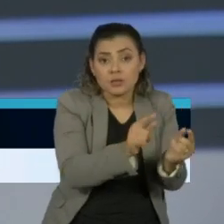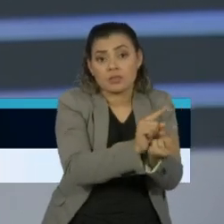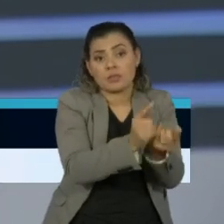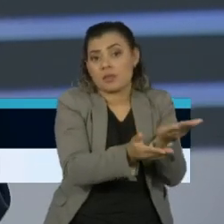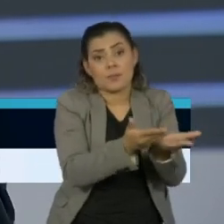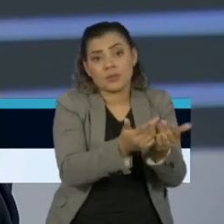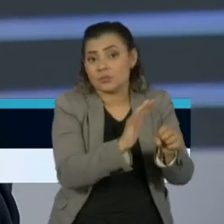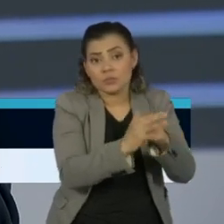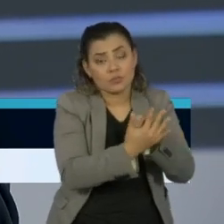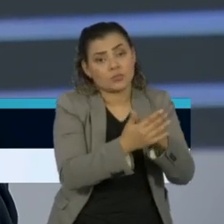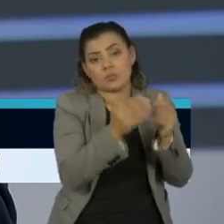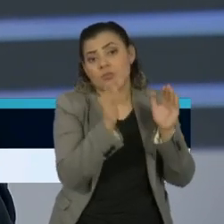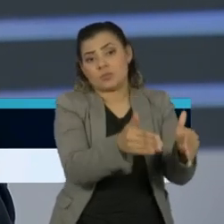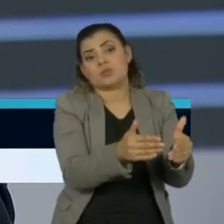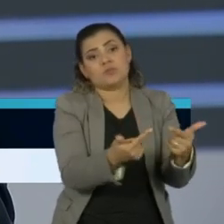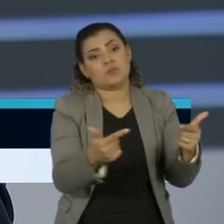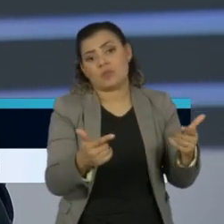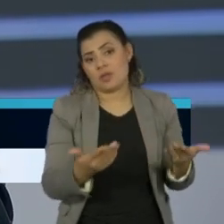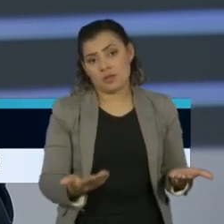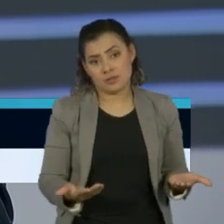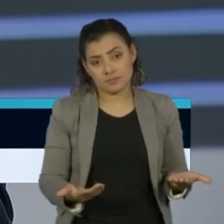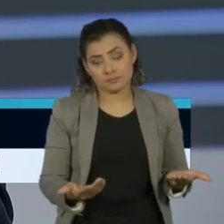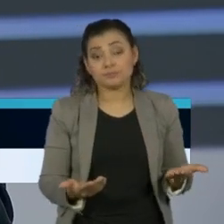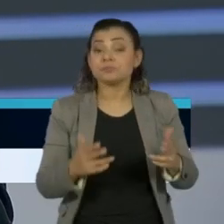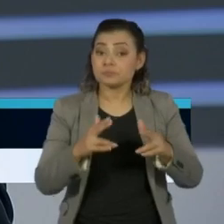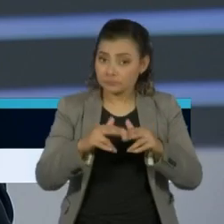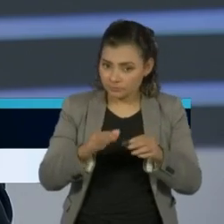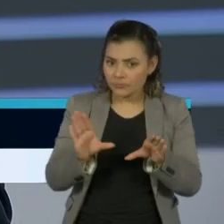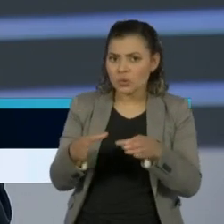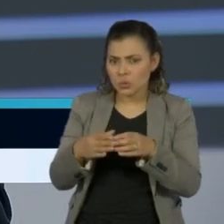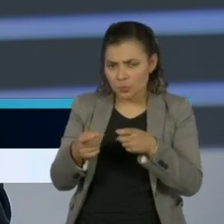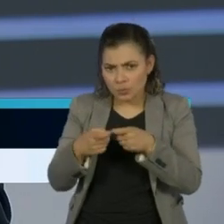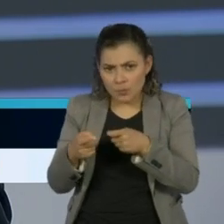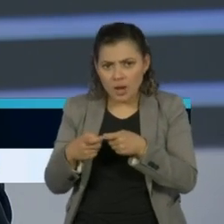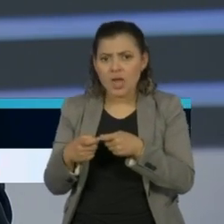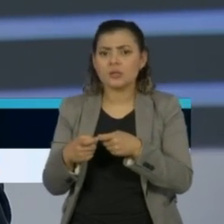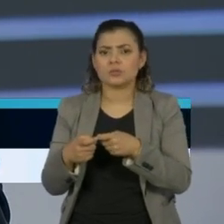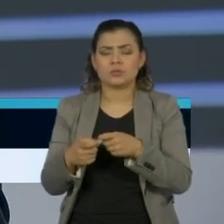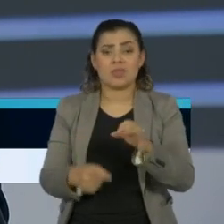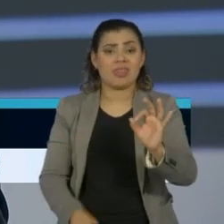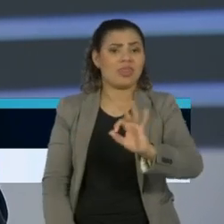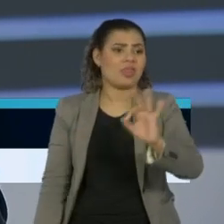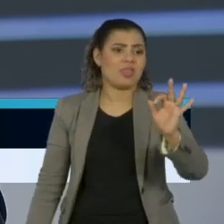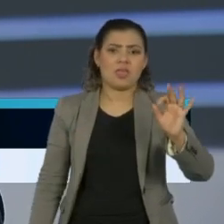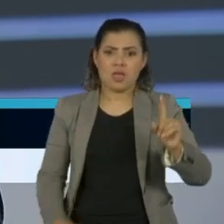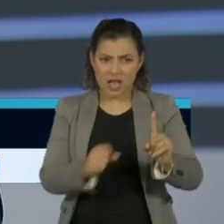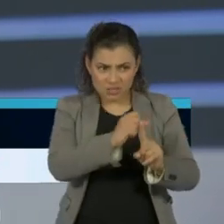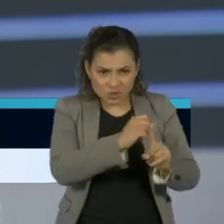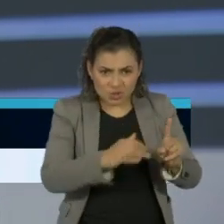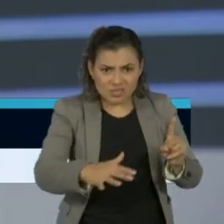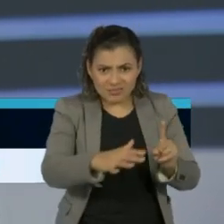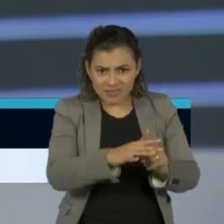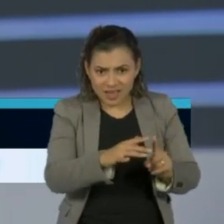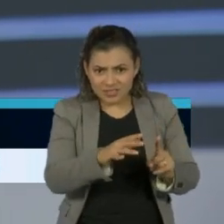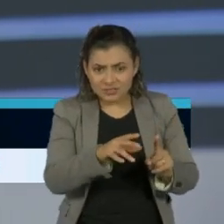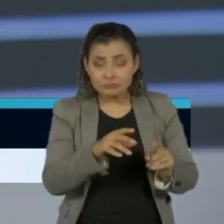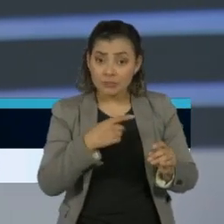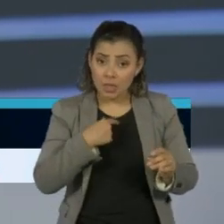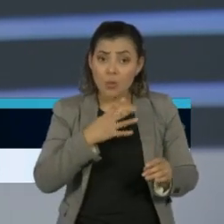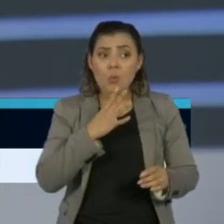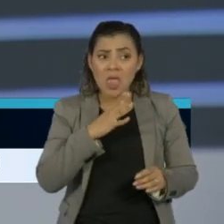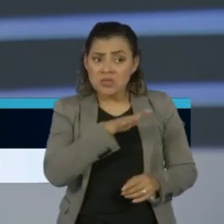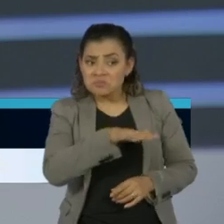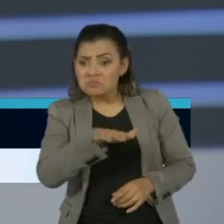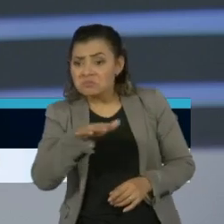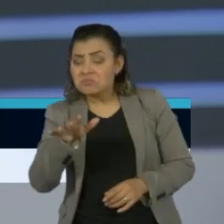monta o clamor das partes das sociedades médicas eu te conheço nenhuma sociedade média que eu conheço bem